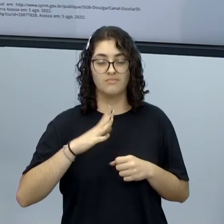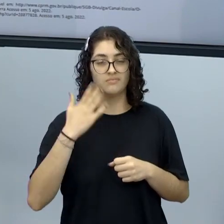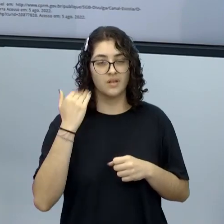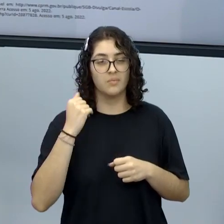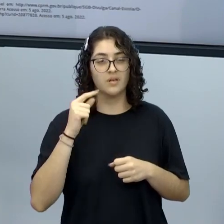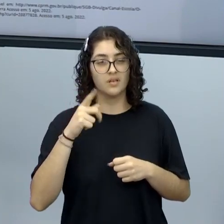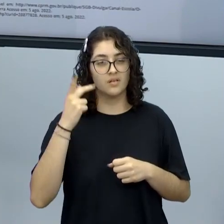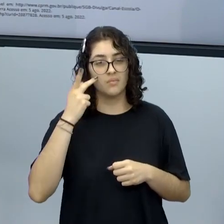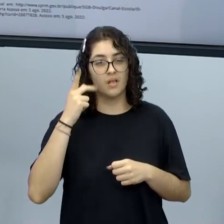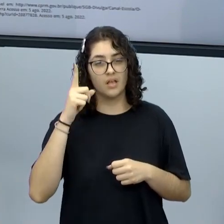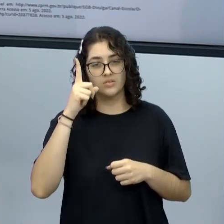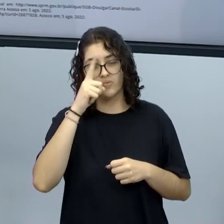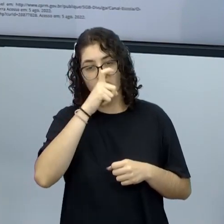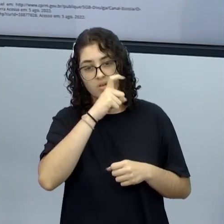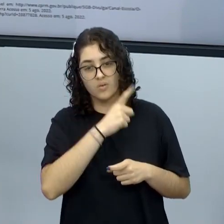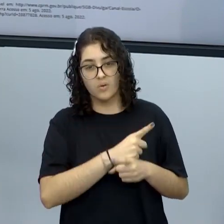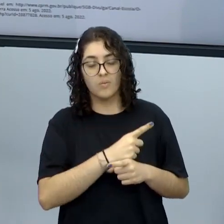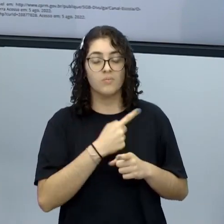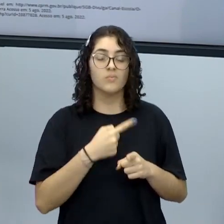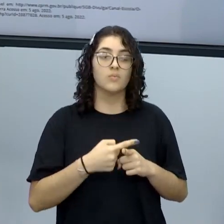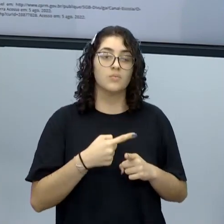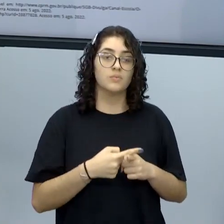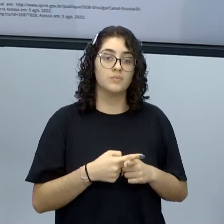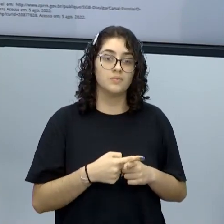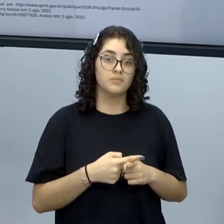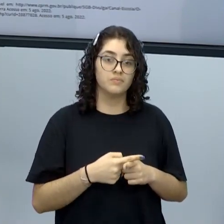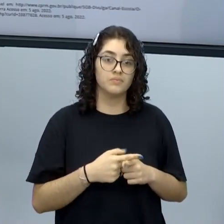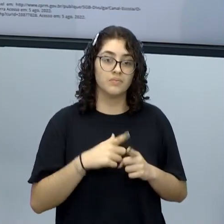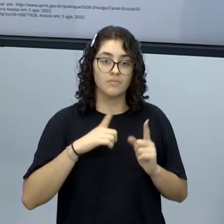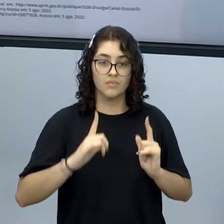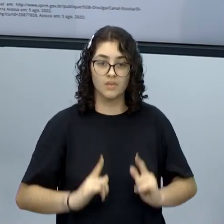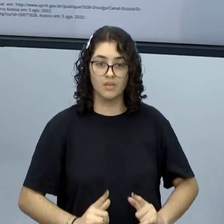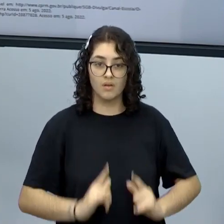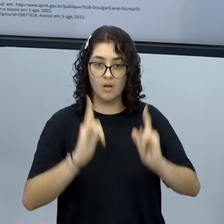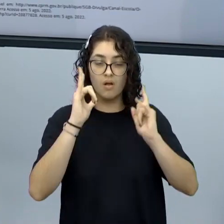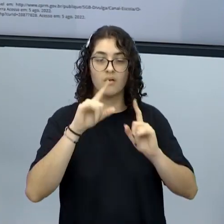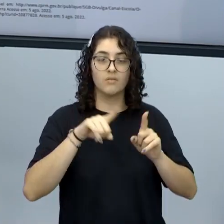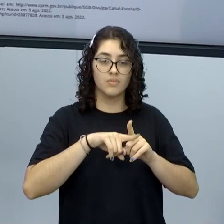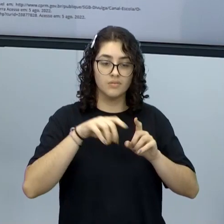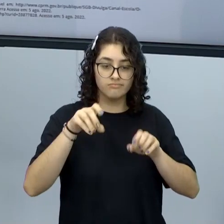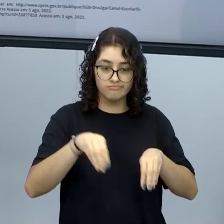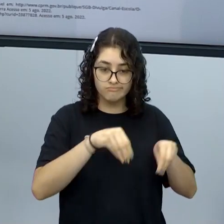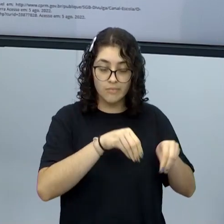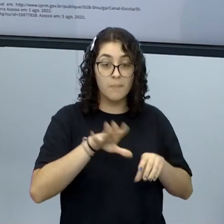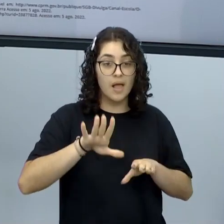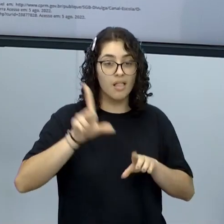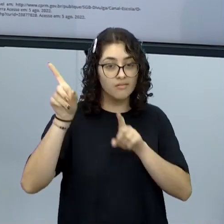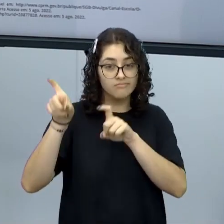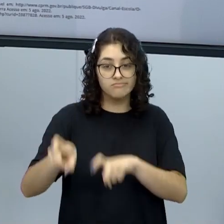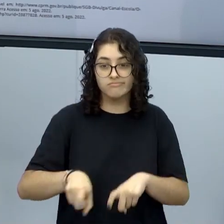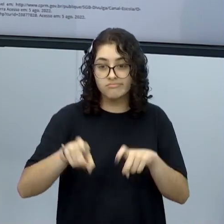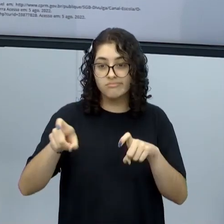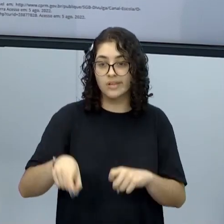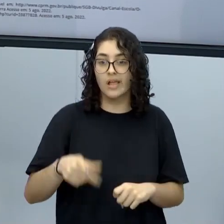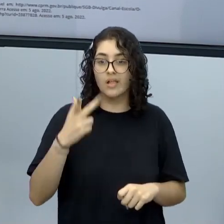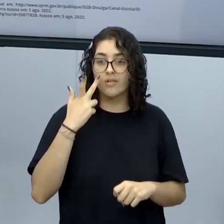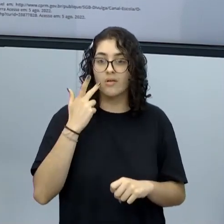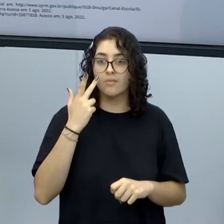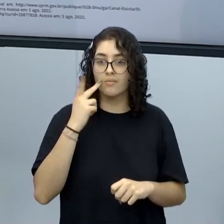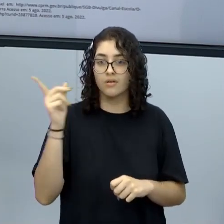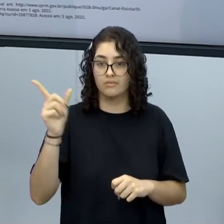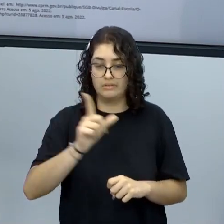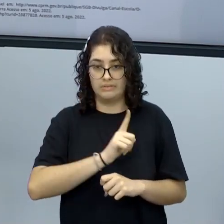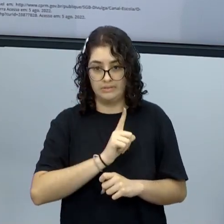gente ver o processo de ravina, por causa que asfalto e prédio, tudo bom, mas no interior já é muito mais comum você ver esse processo